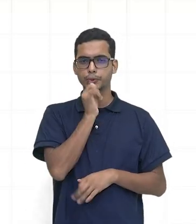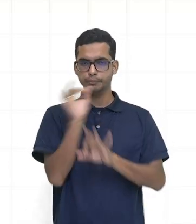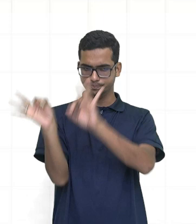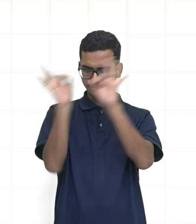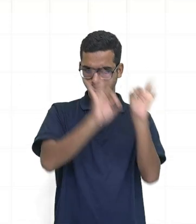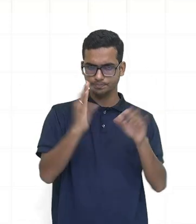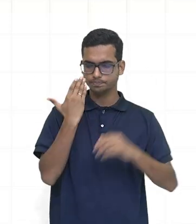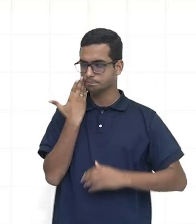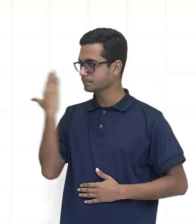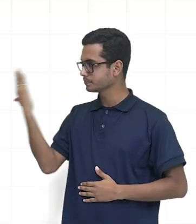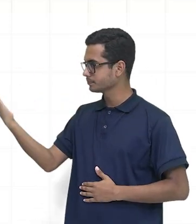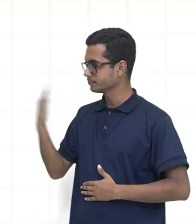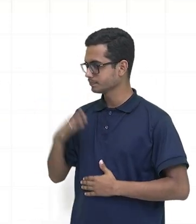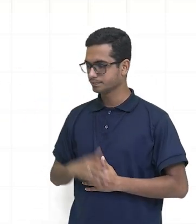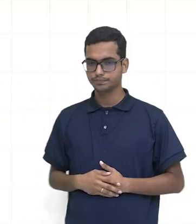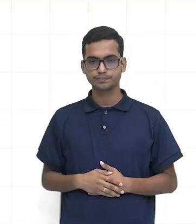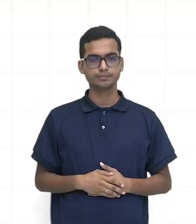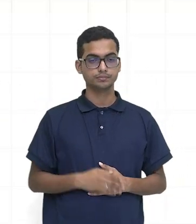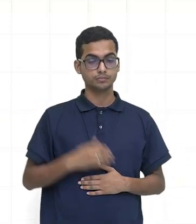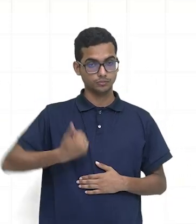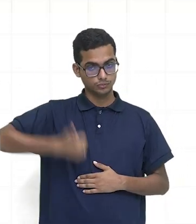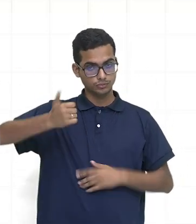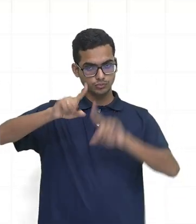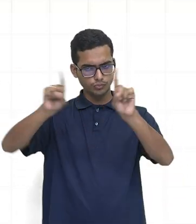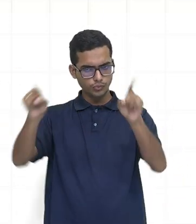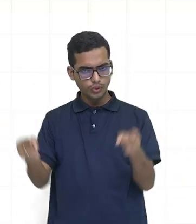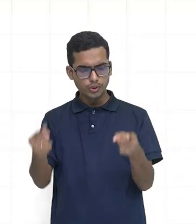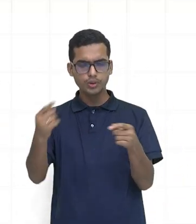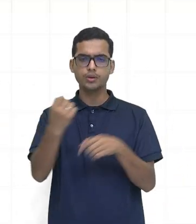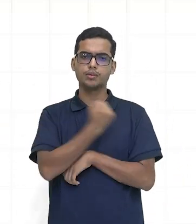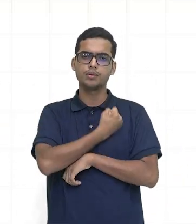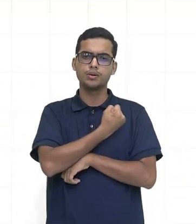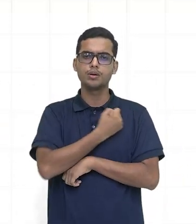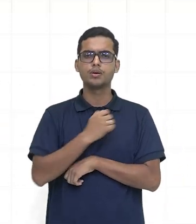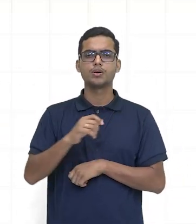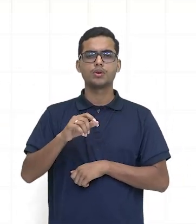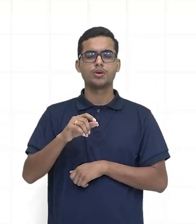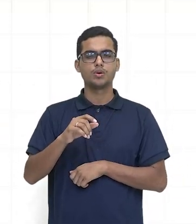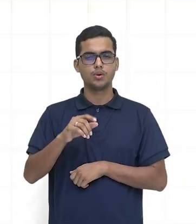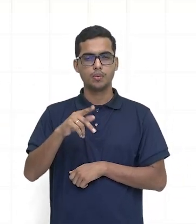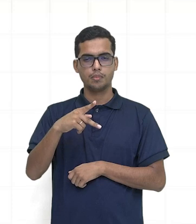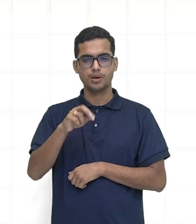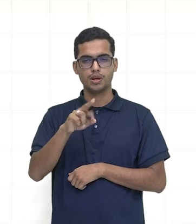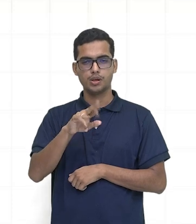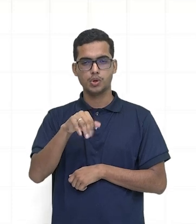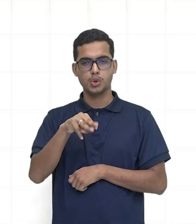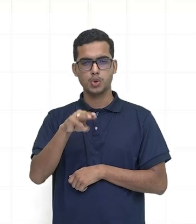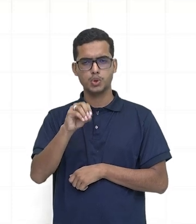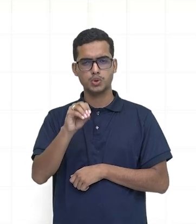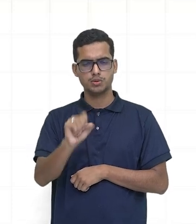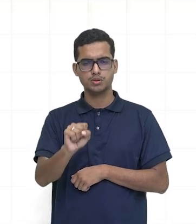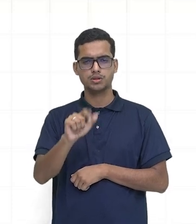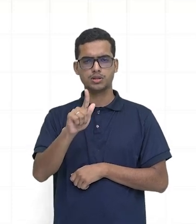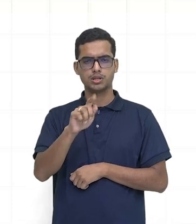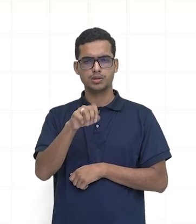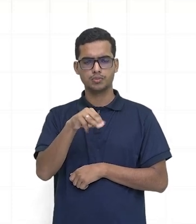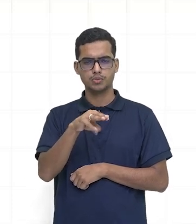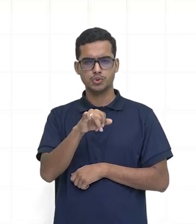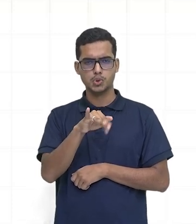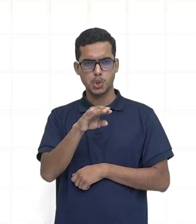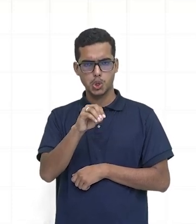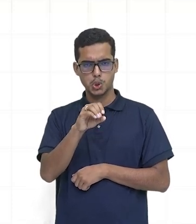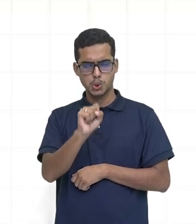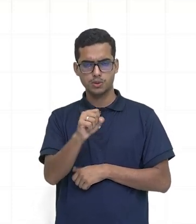Vejam só, os primeiros primos gêmeos, os primeiros números primos gêmeos que a gente tem são, a gente já conhece aqui